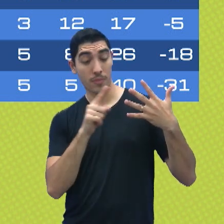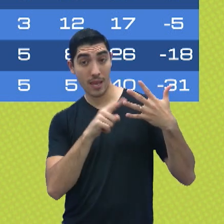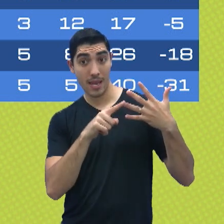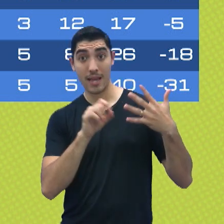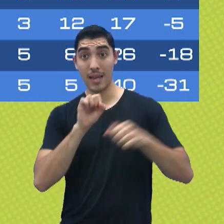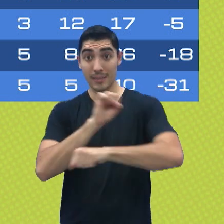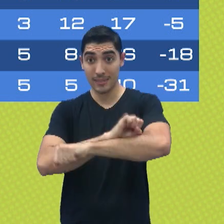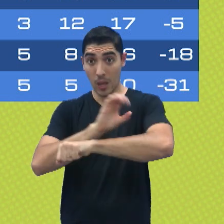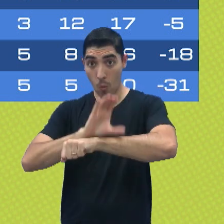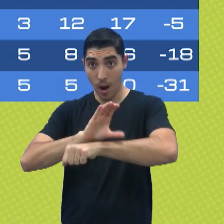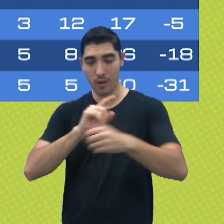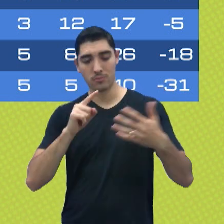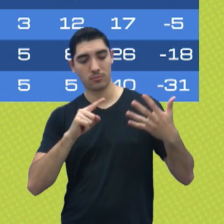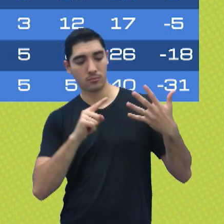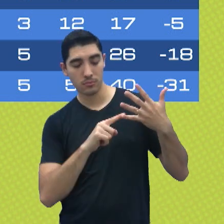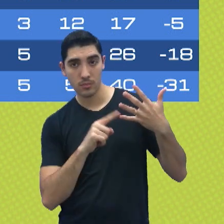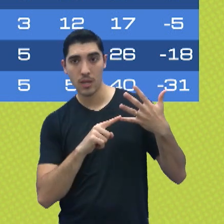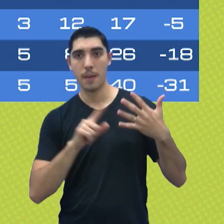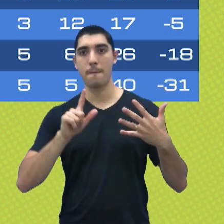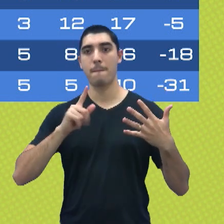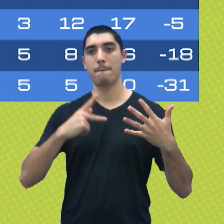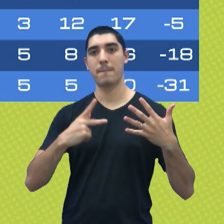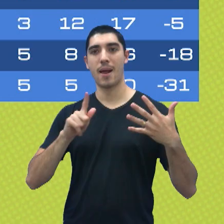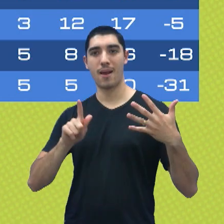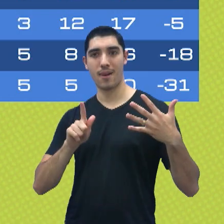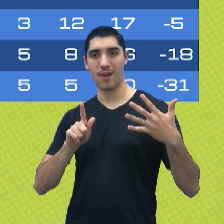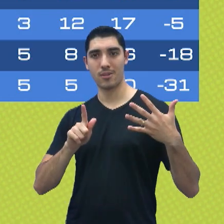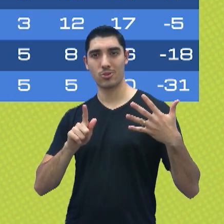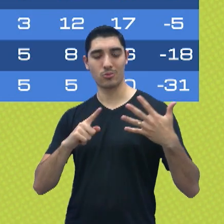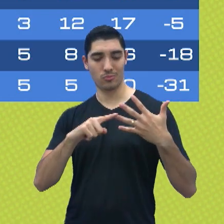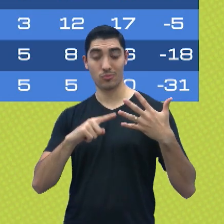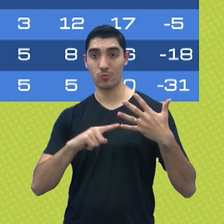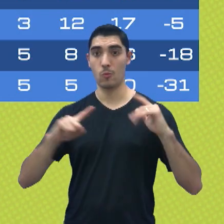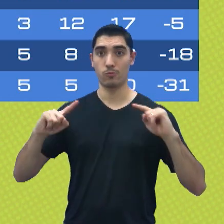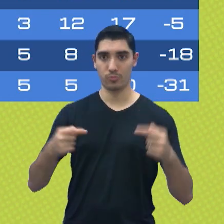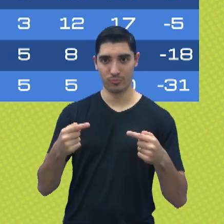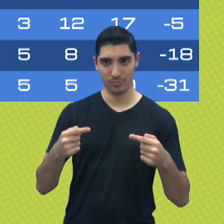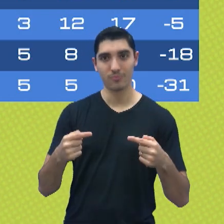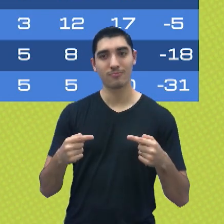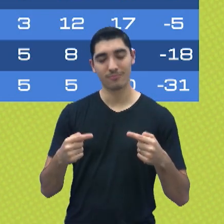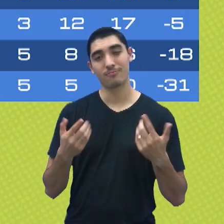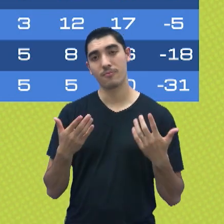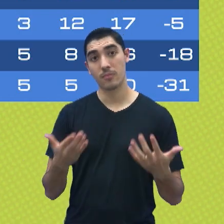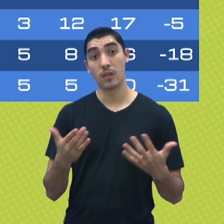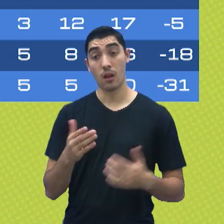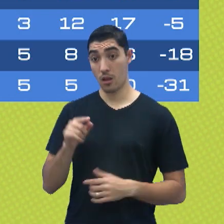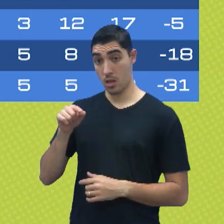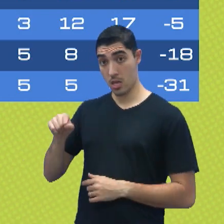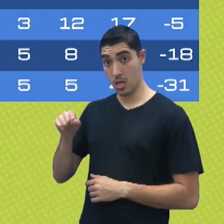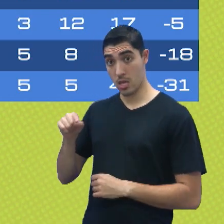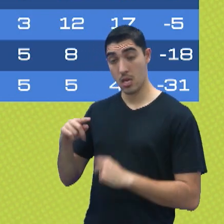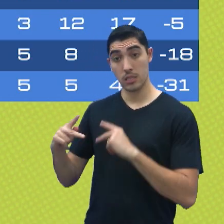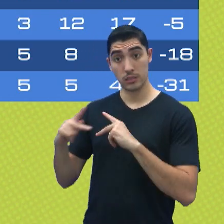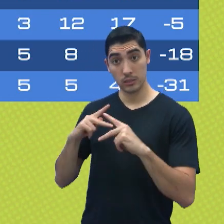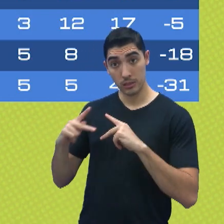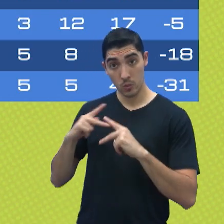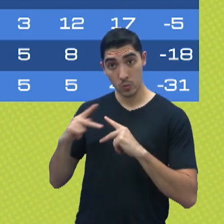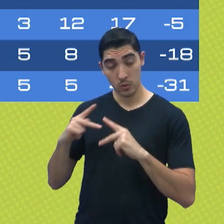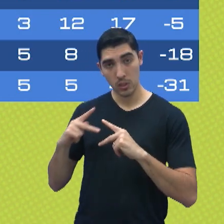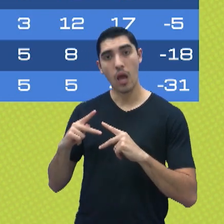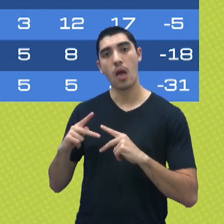enfrentaria o Praia Grande se a competição terminasse agora no mata-mata. E o São José e o Taboão